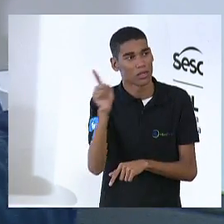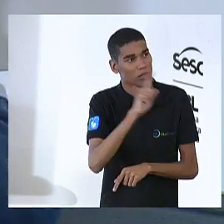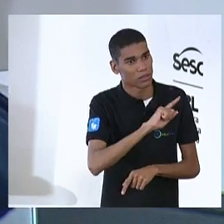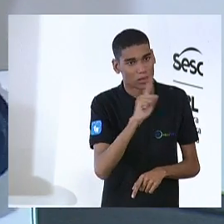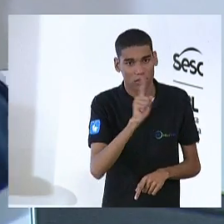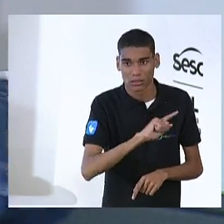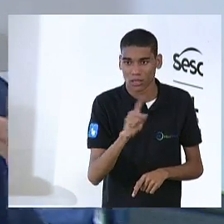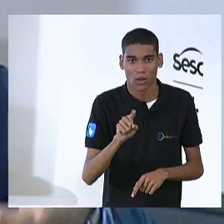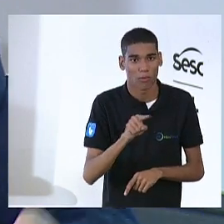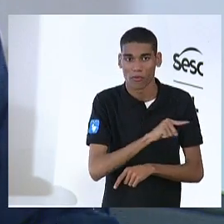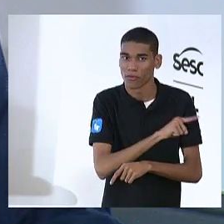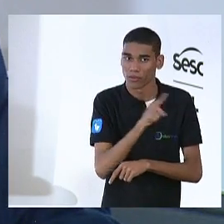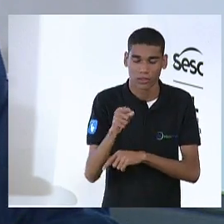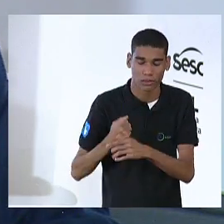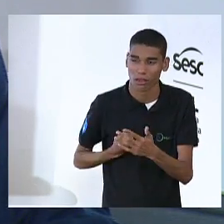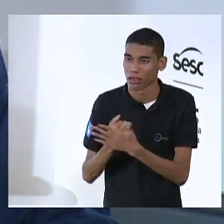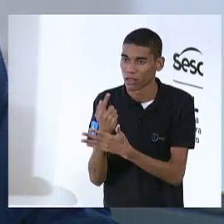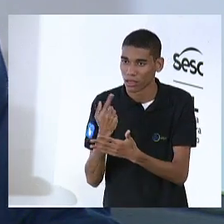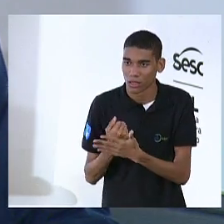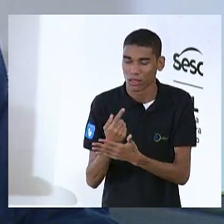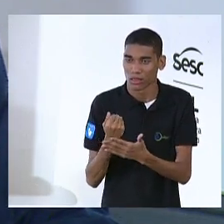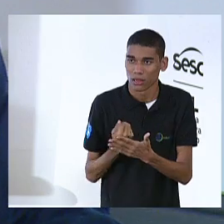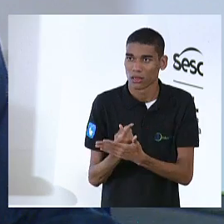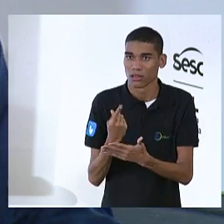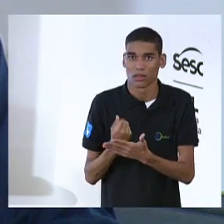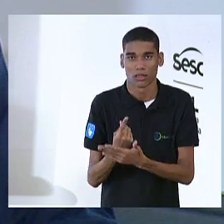compra da população